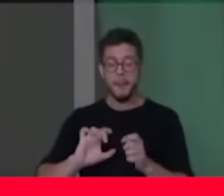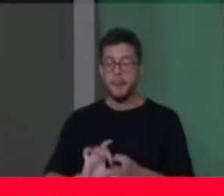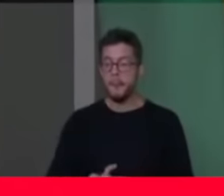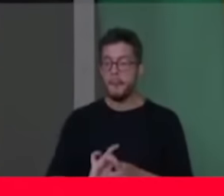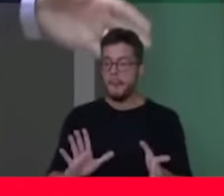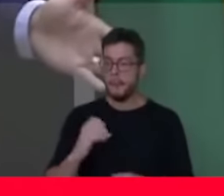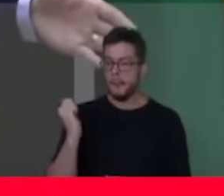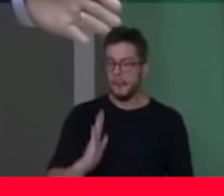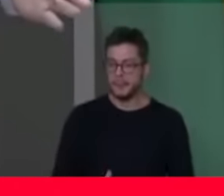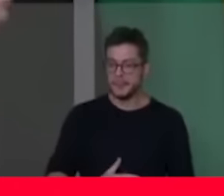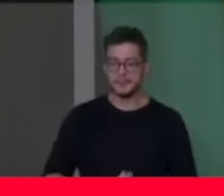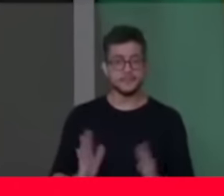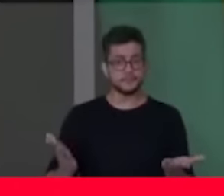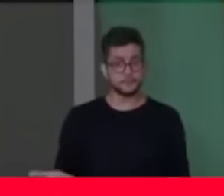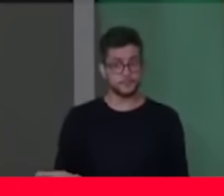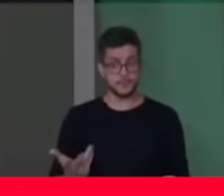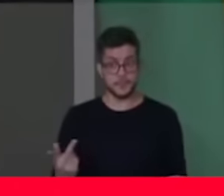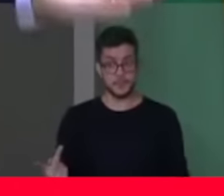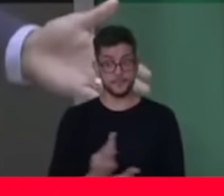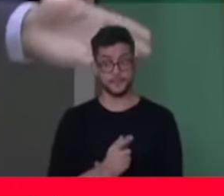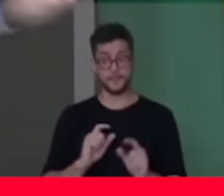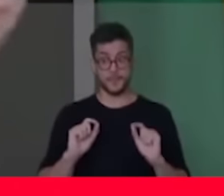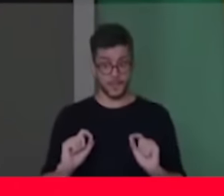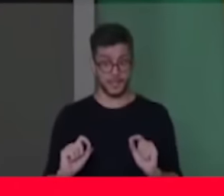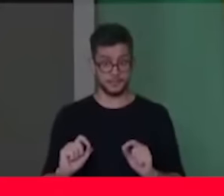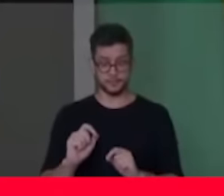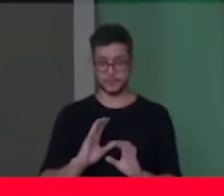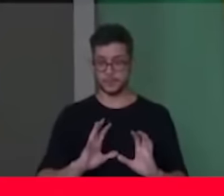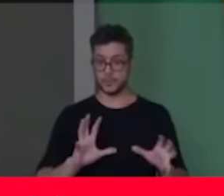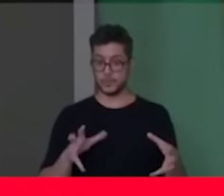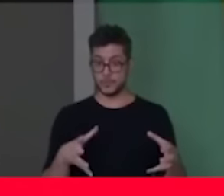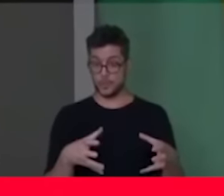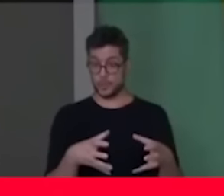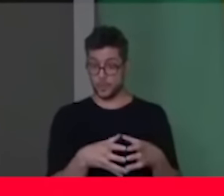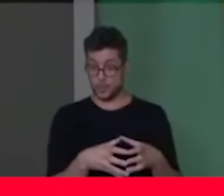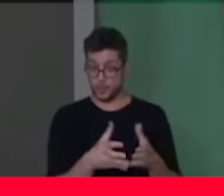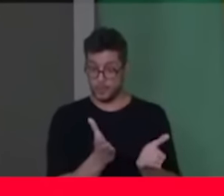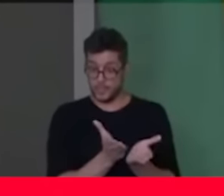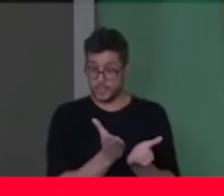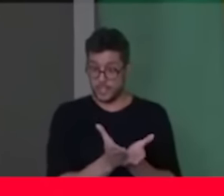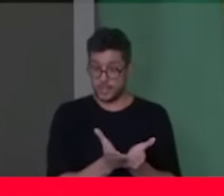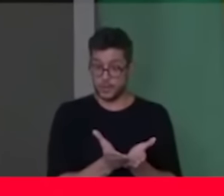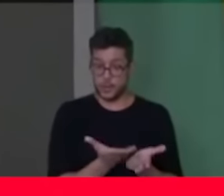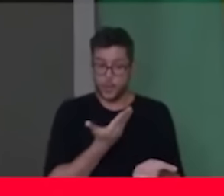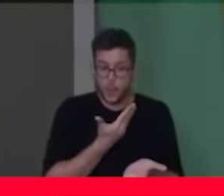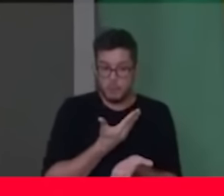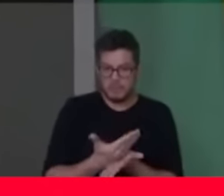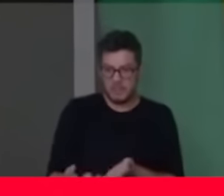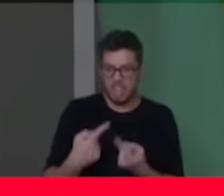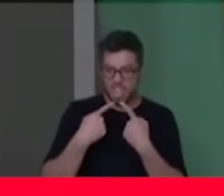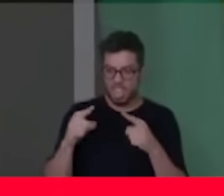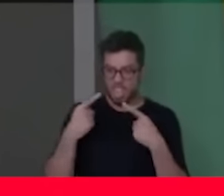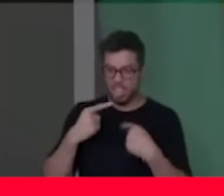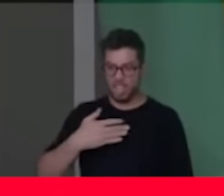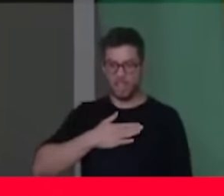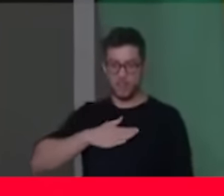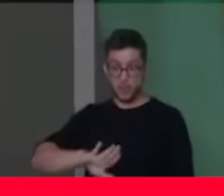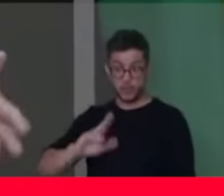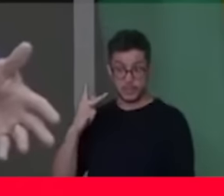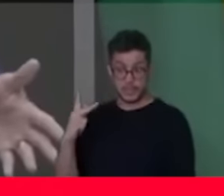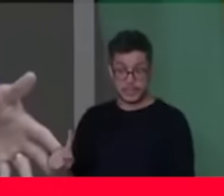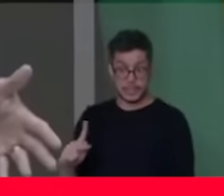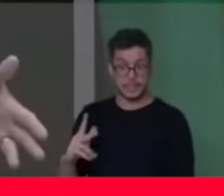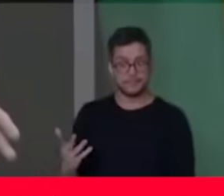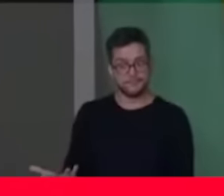público evangélico, eles foram e voltaram atrás. Nós vemos aumentos de queimadas na